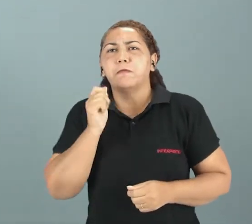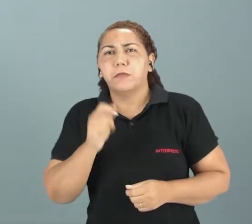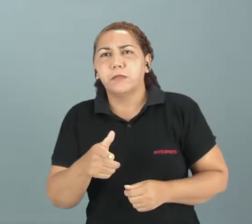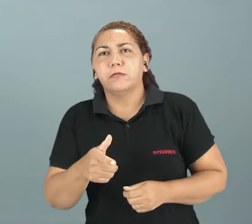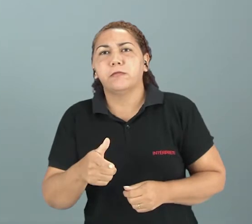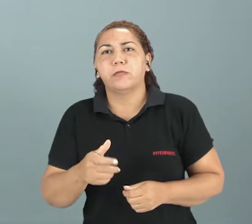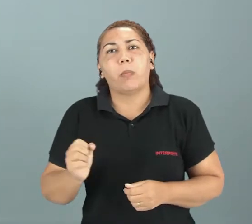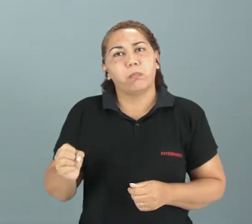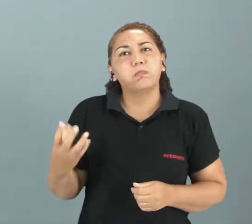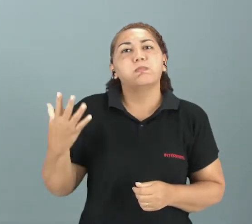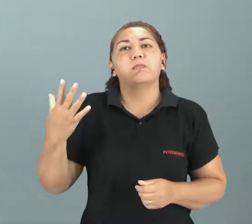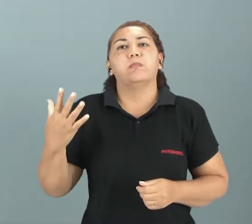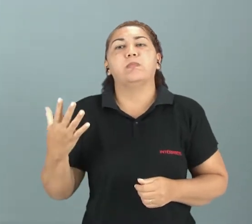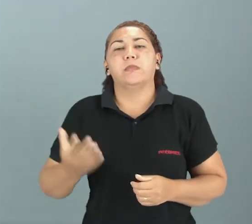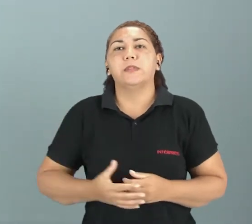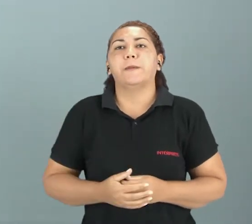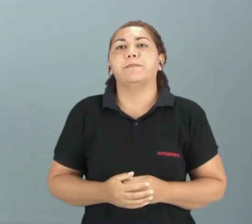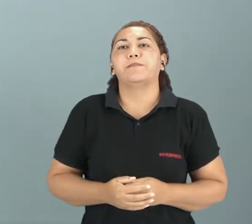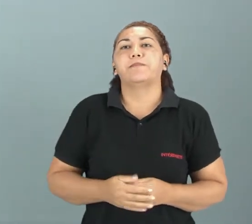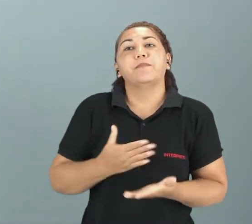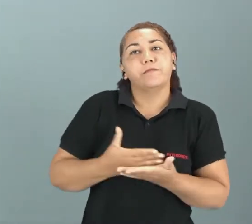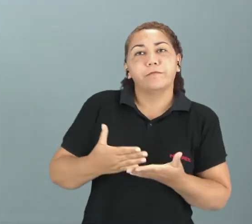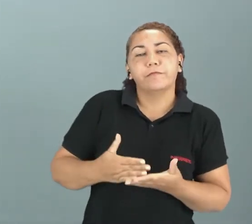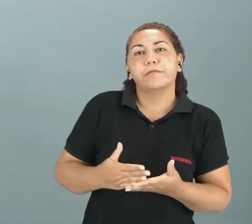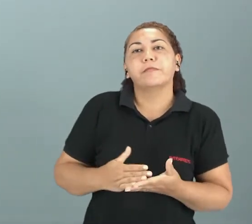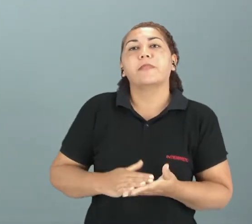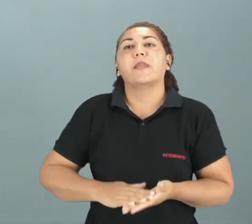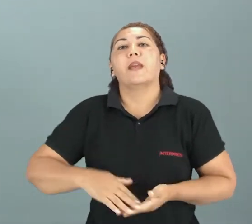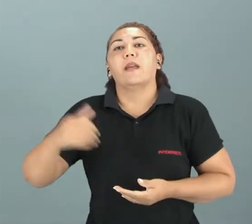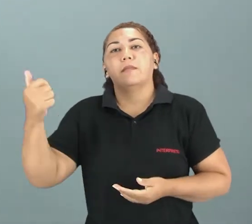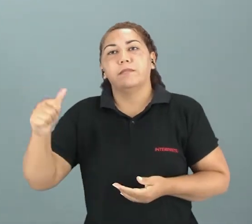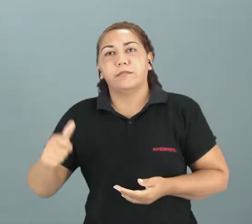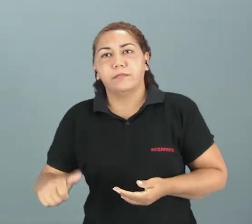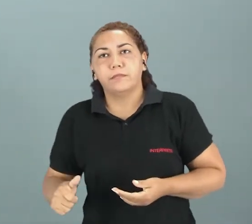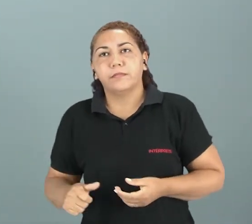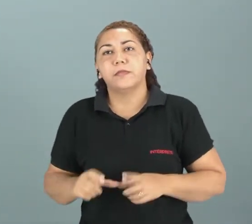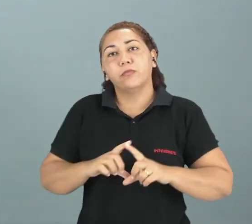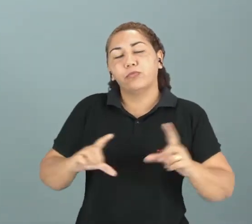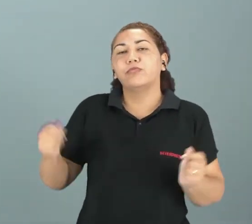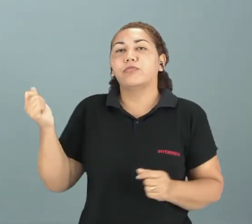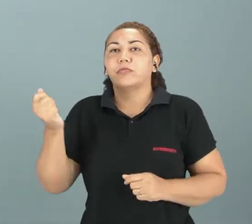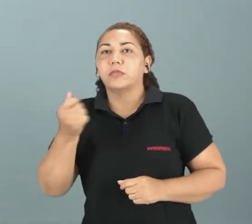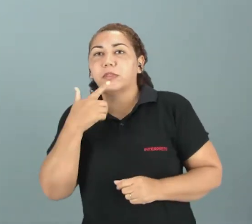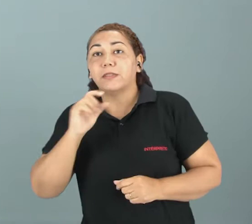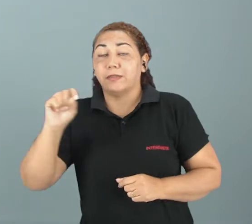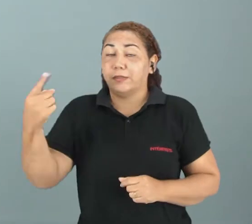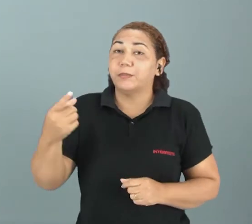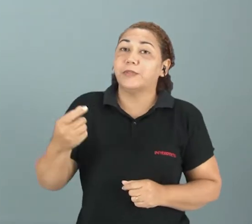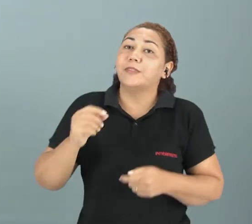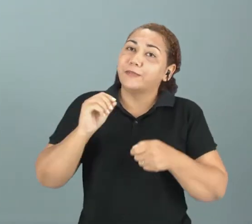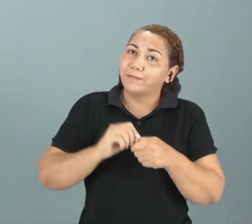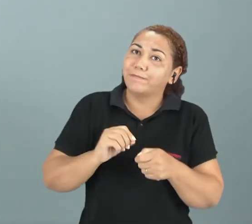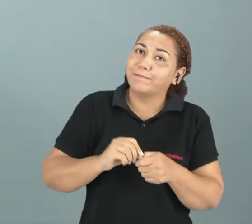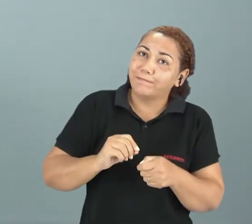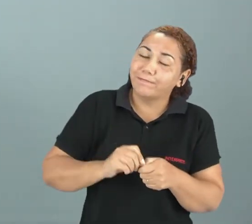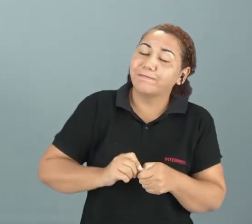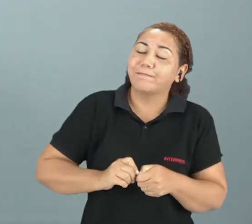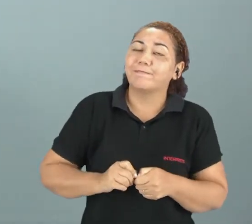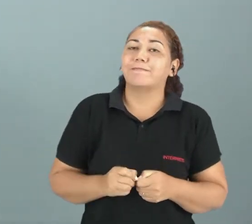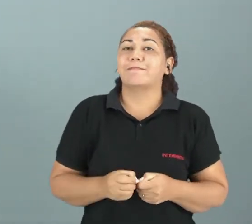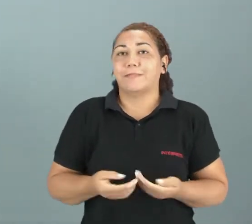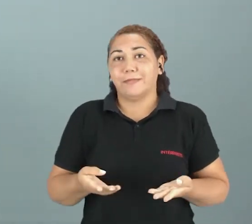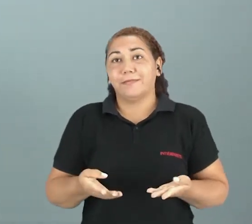Tá? Então, a gente vai começar analisando uma charge e depois a gente vai compreender como produzir uma, para você fazer a sua em casa. Quem sabe você se torna